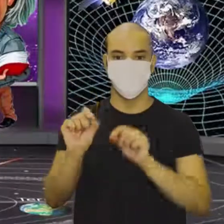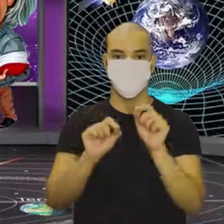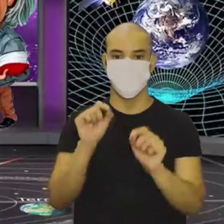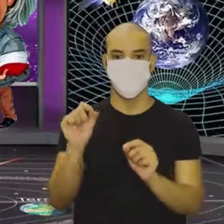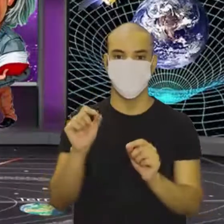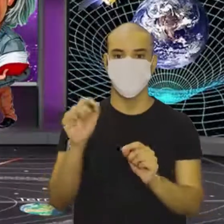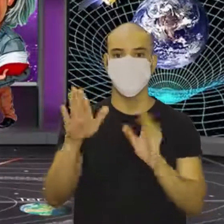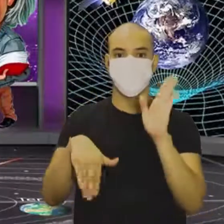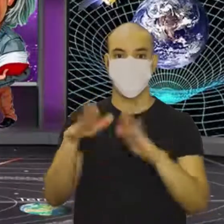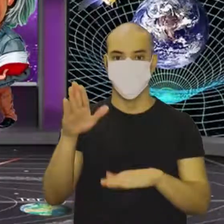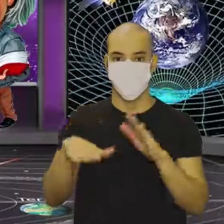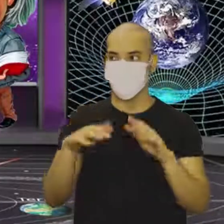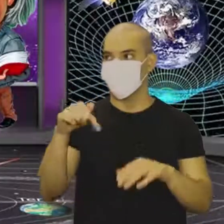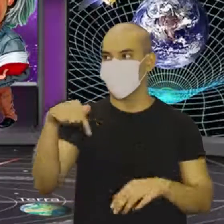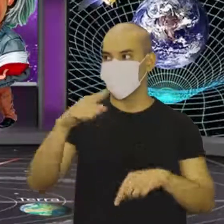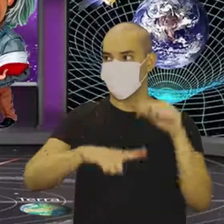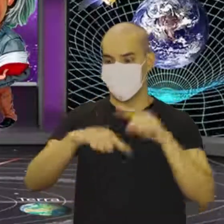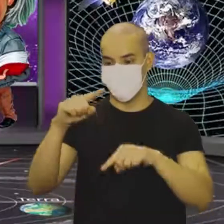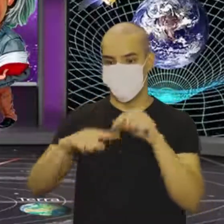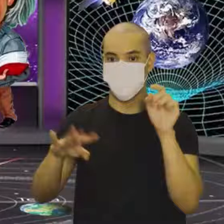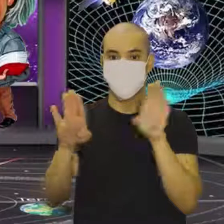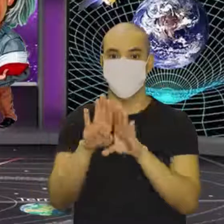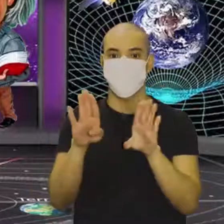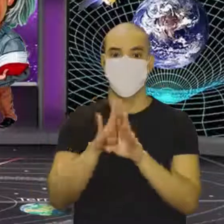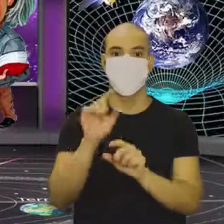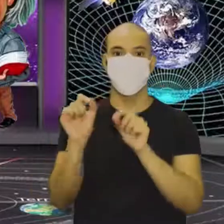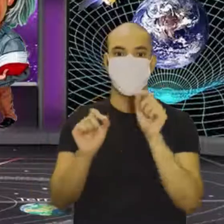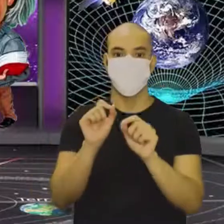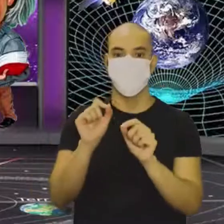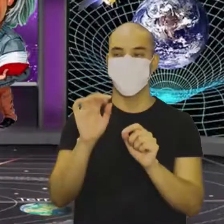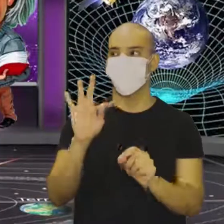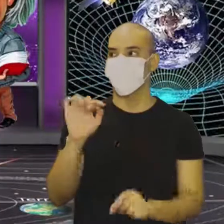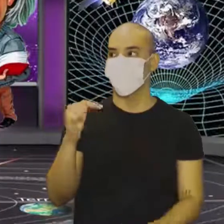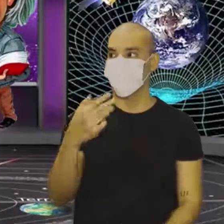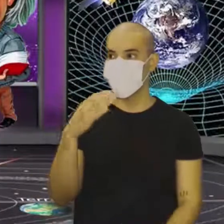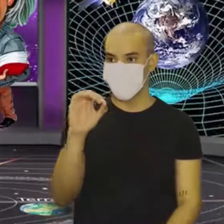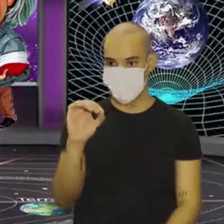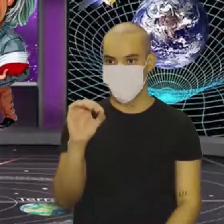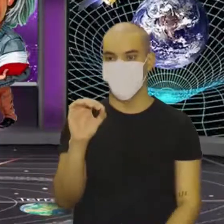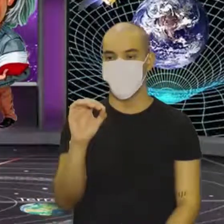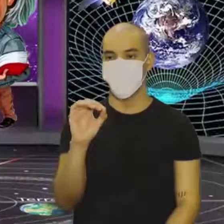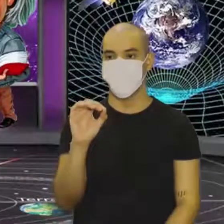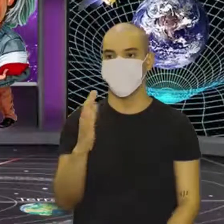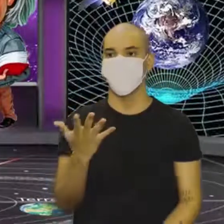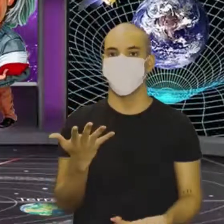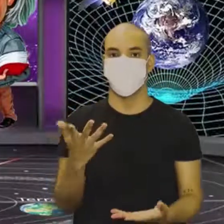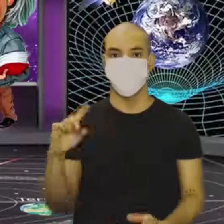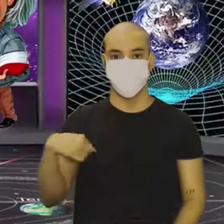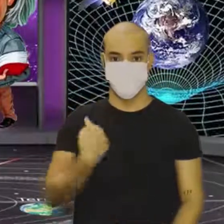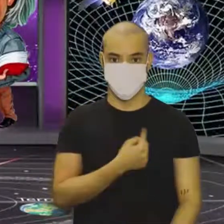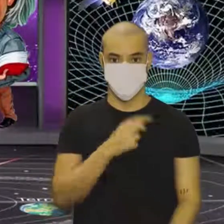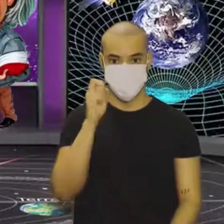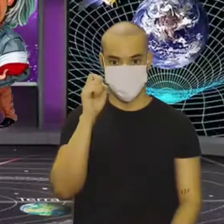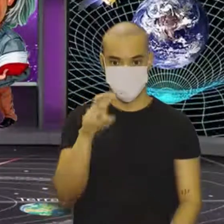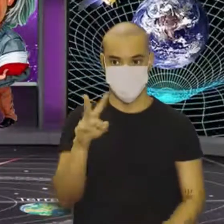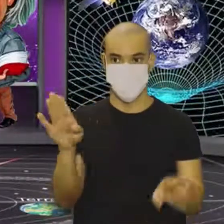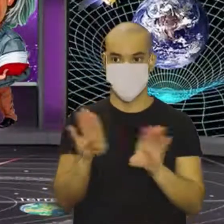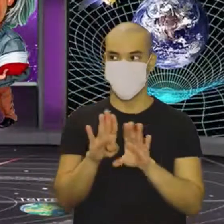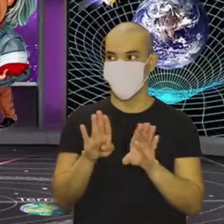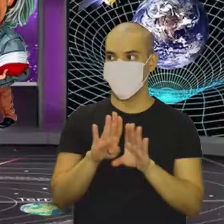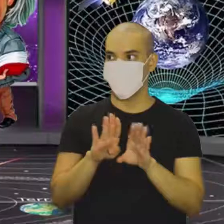quantidade de carga, também depende, né, pessoal, da tensão de alimentação desse capacitor. Nós vimos também que